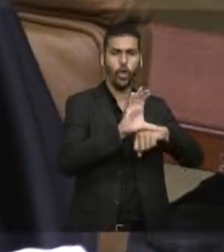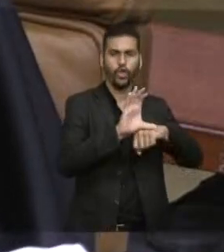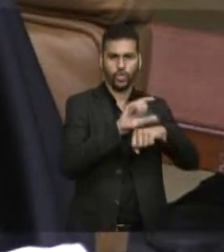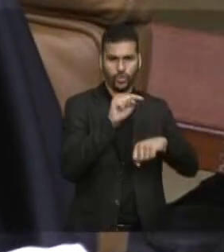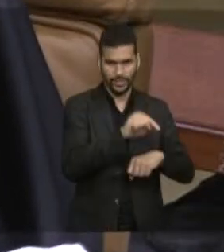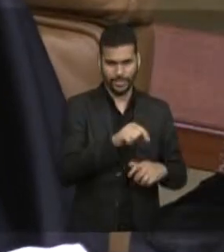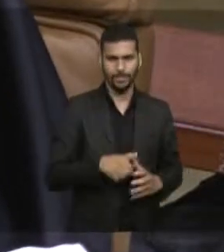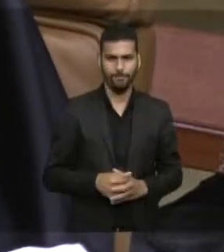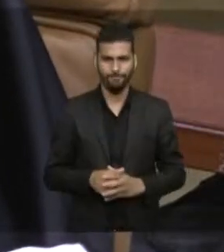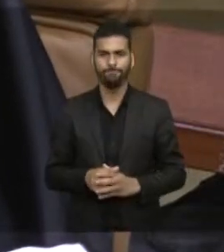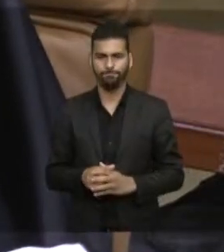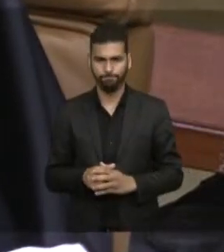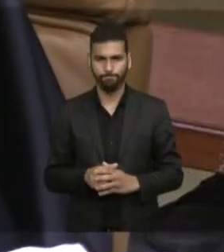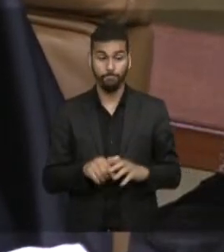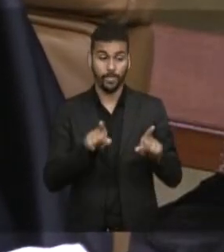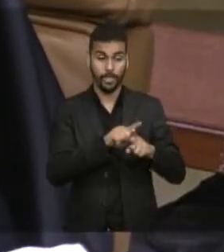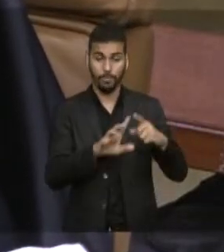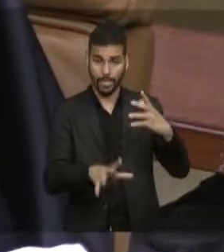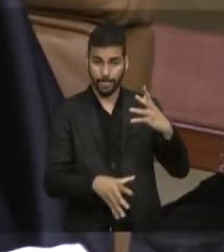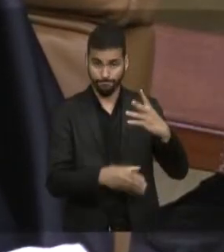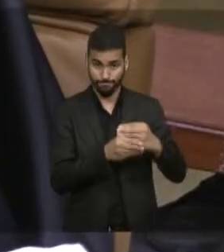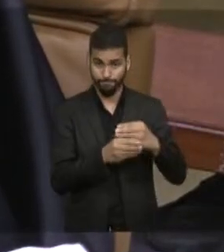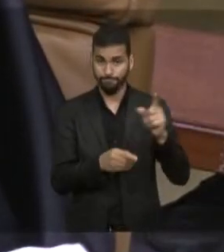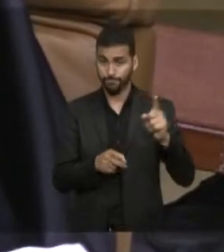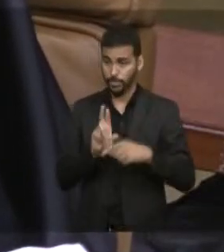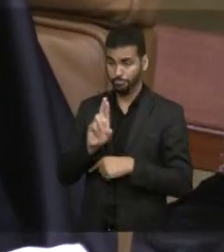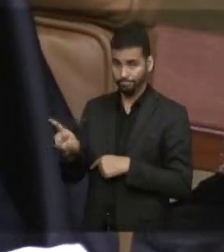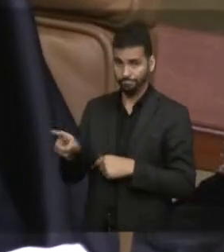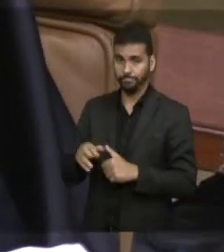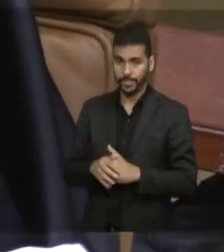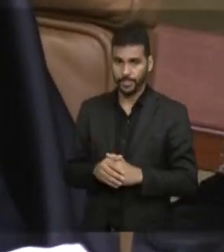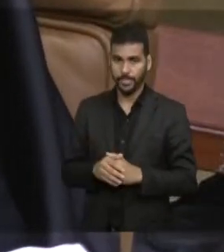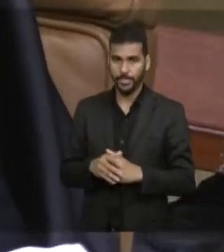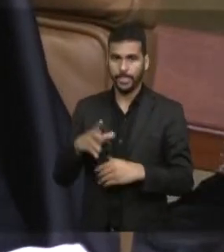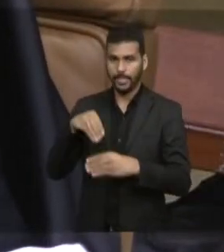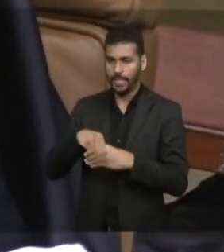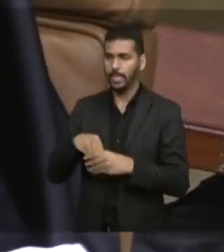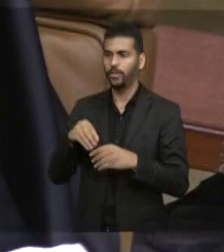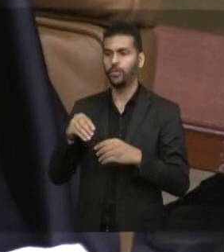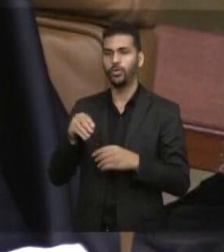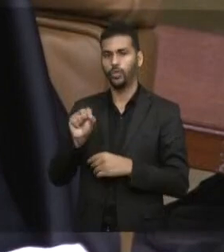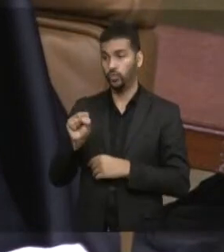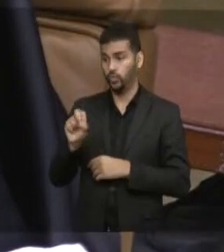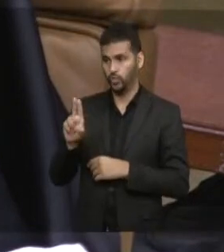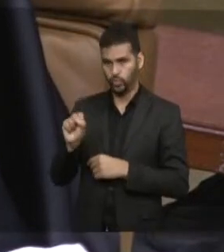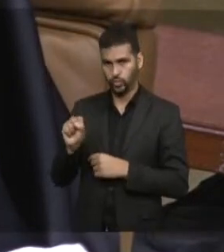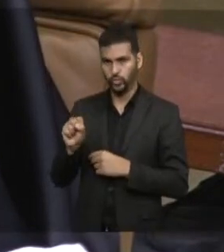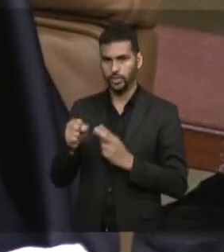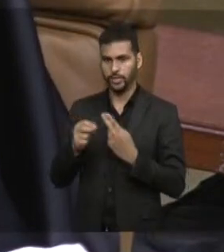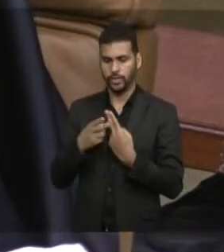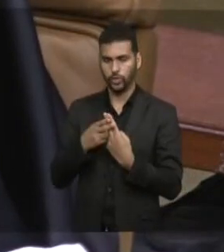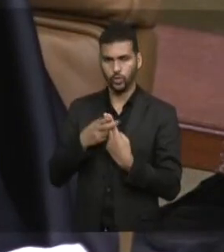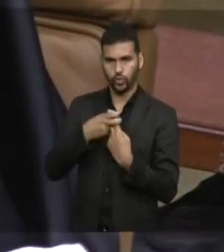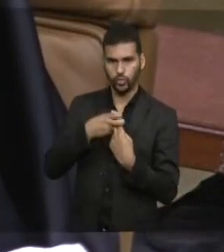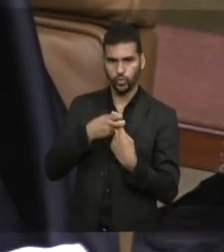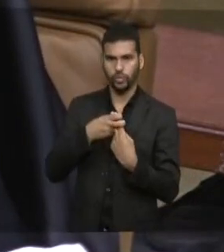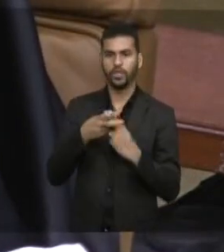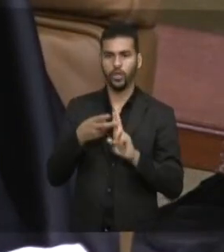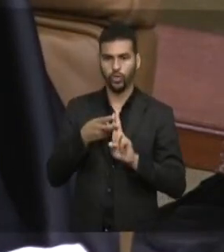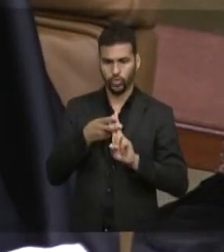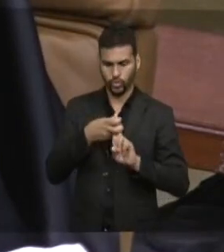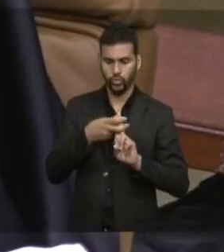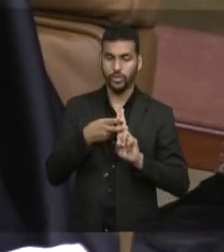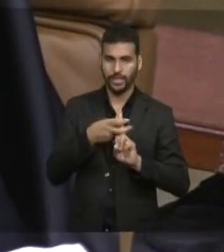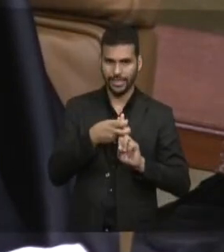acrescenta Além disso que dentre as atribuições do Sistema Único de Saúde o SUS inseridas